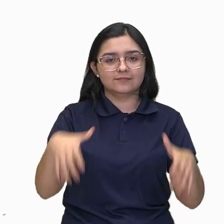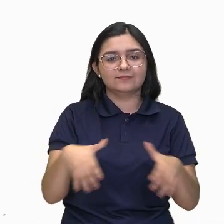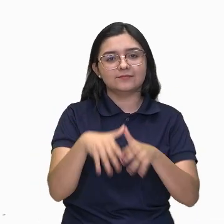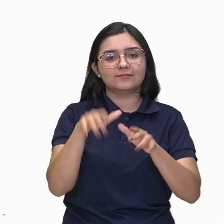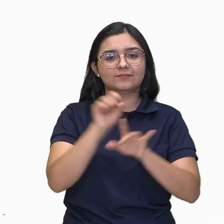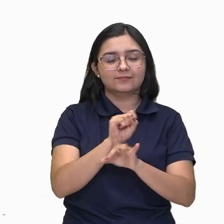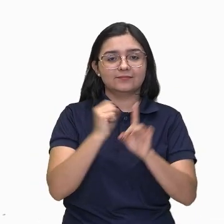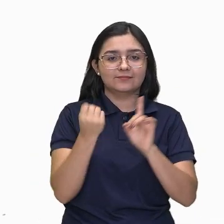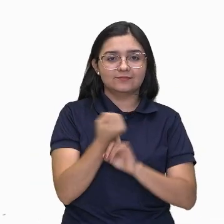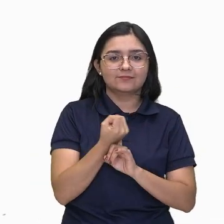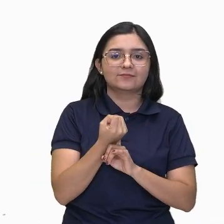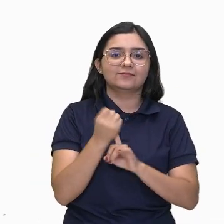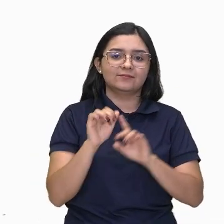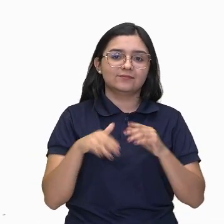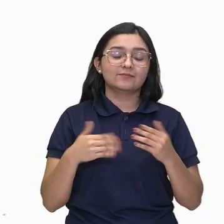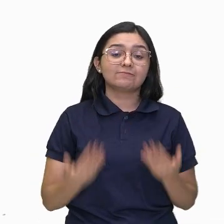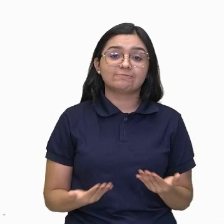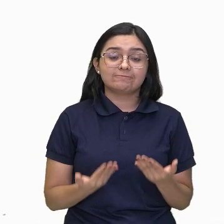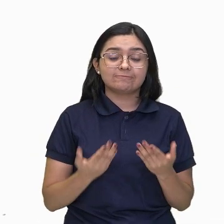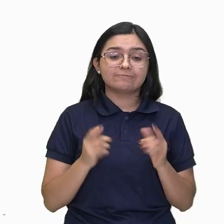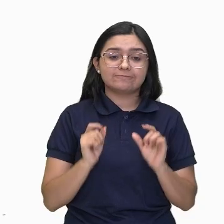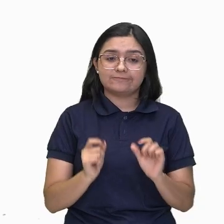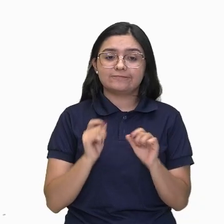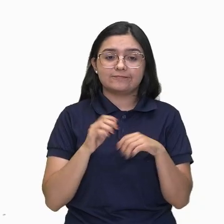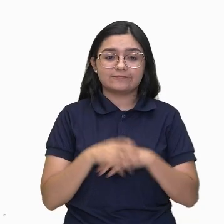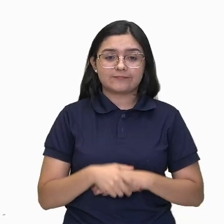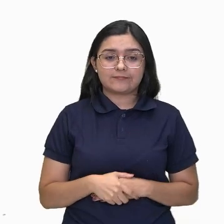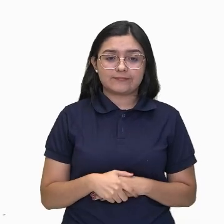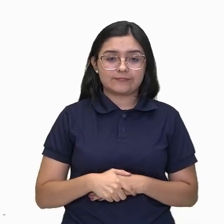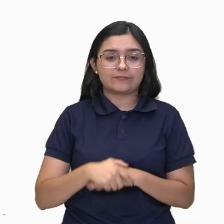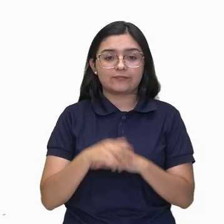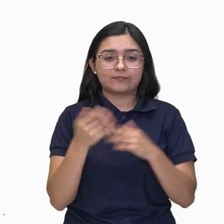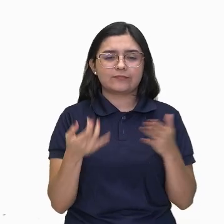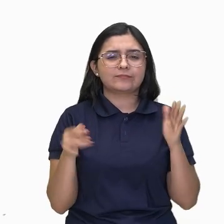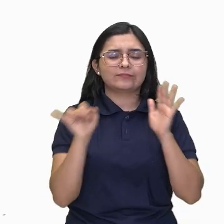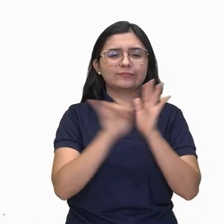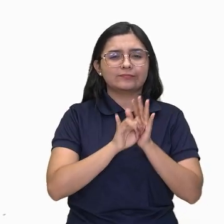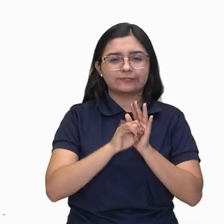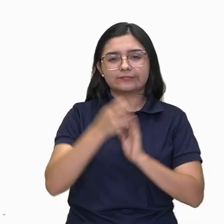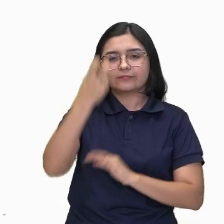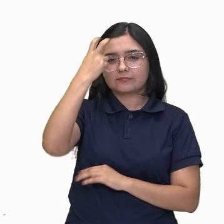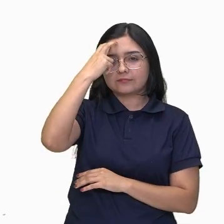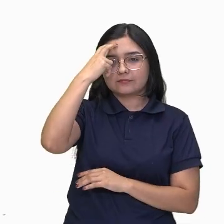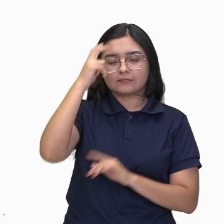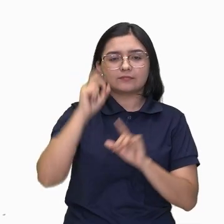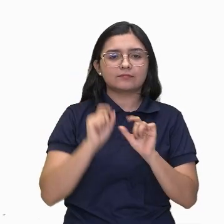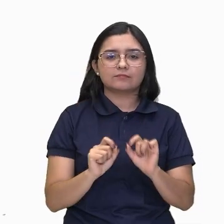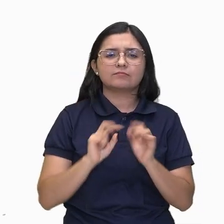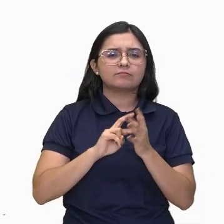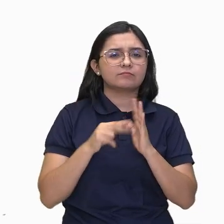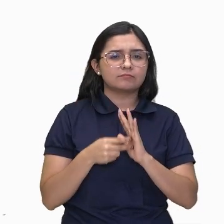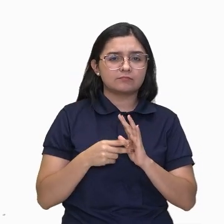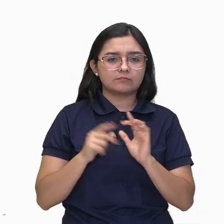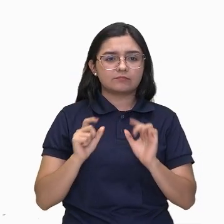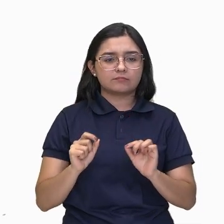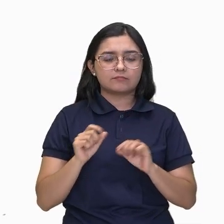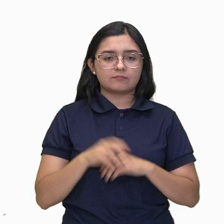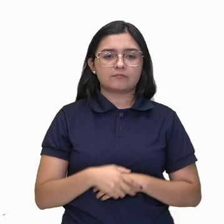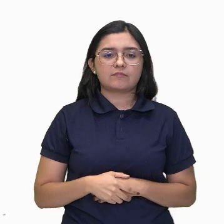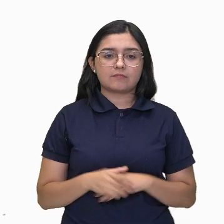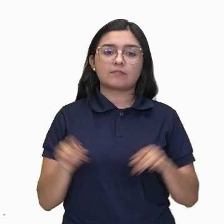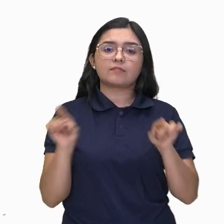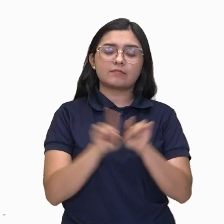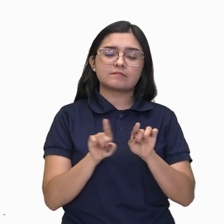Exatamente, ou seja, né, então, quando a gente fala de identidade cultural, Nós estamos falando também, né, de